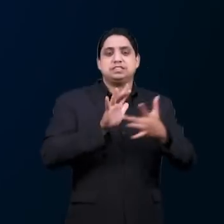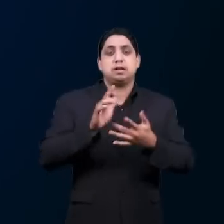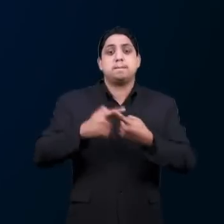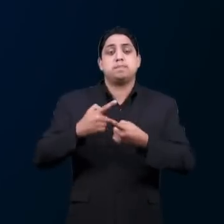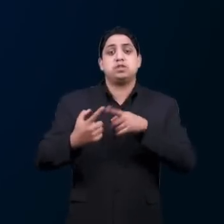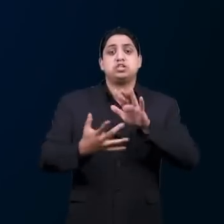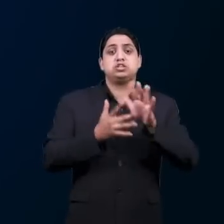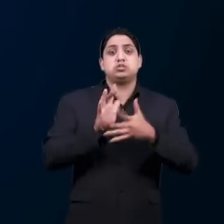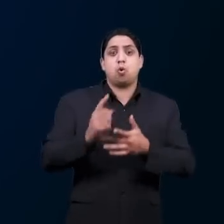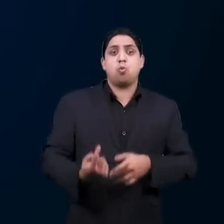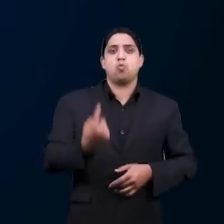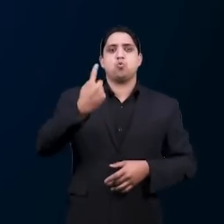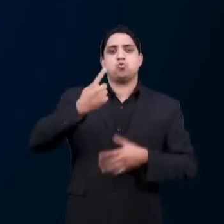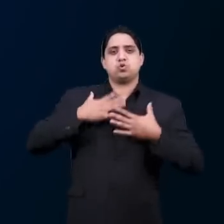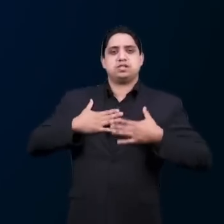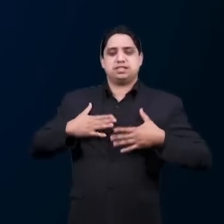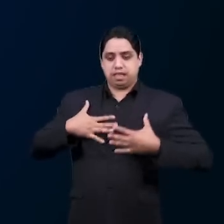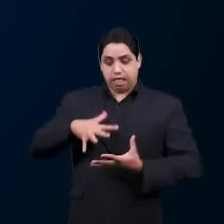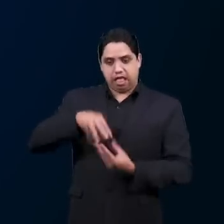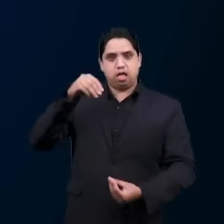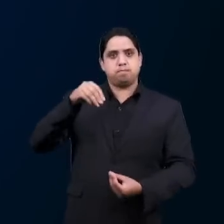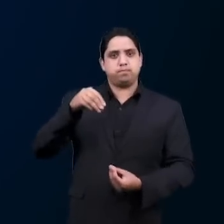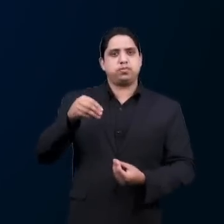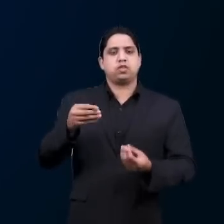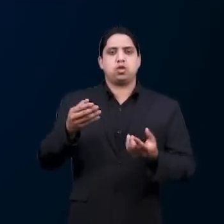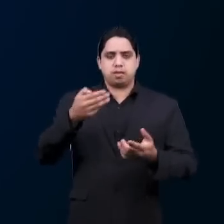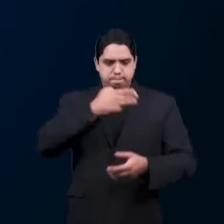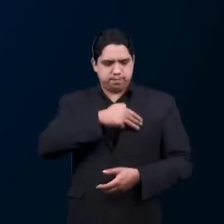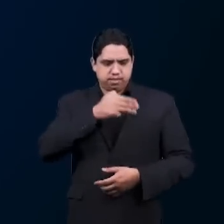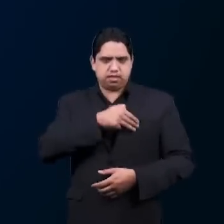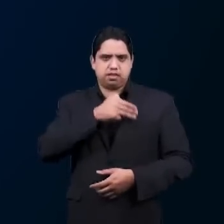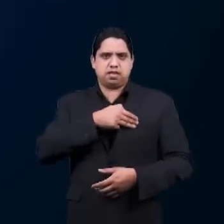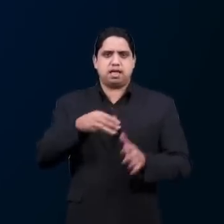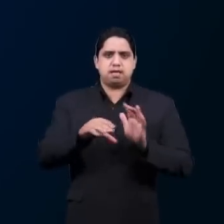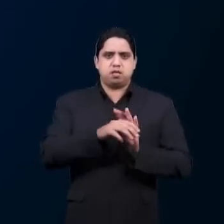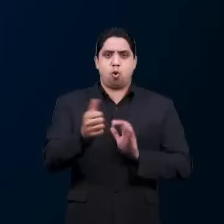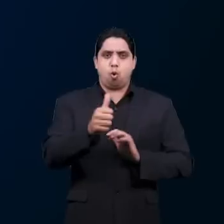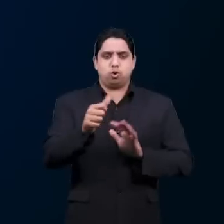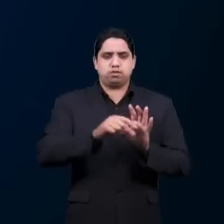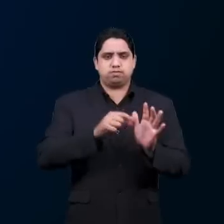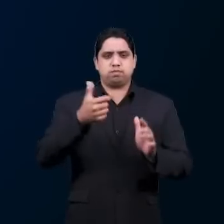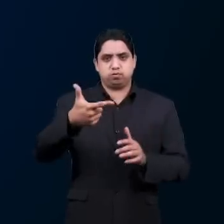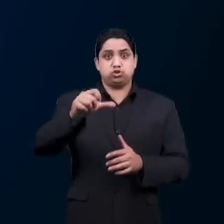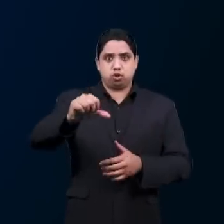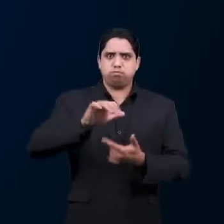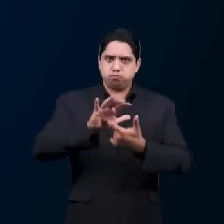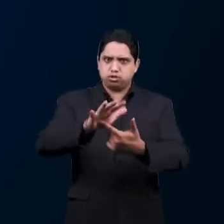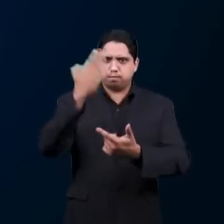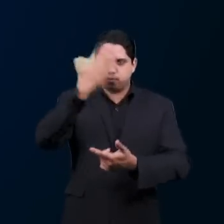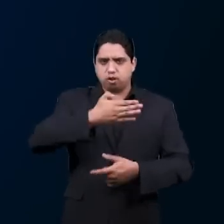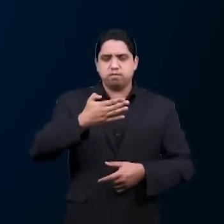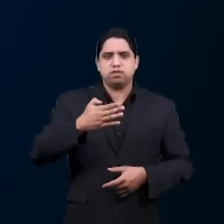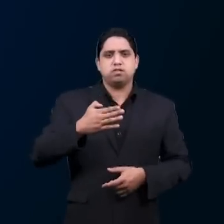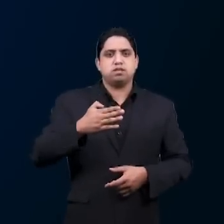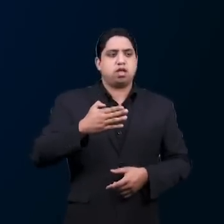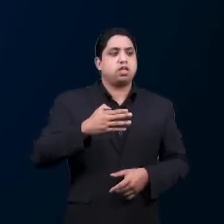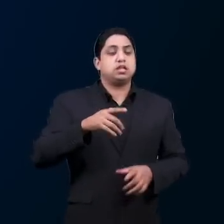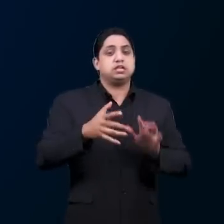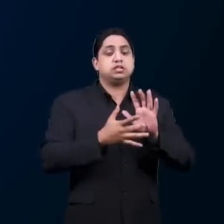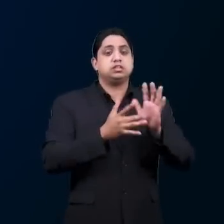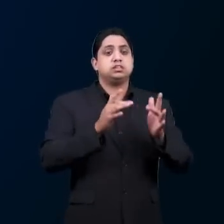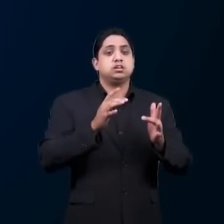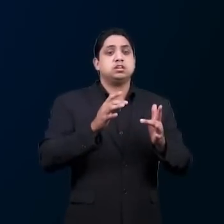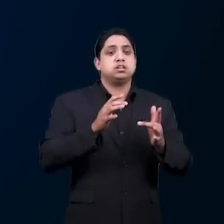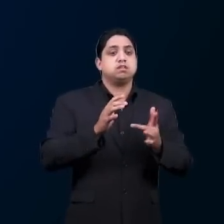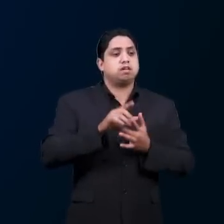é o nosso único descanso para a alma, como diz em Mateus 11:29. Tomai sobre vós o meu